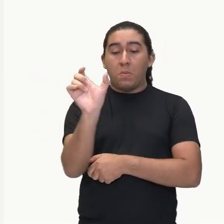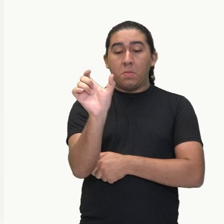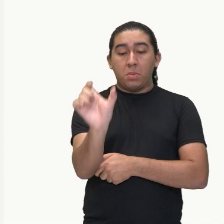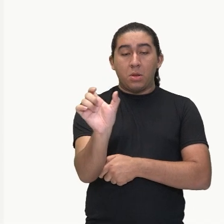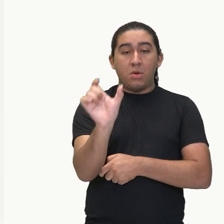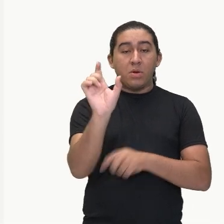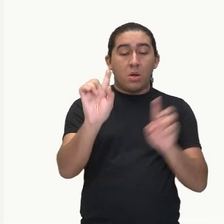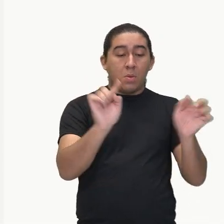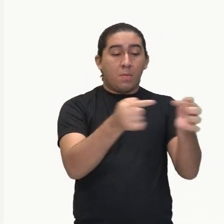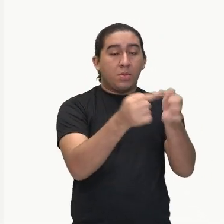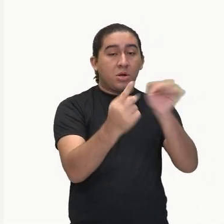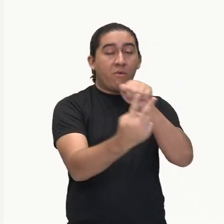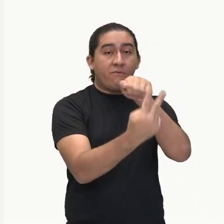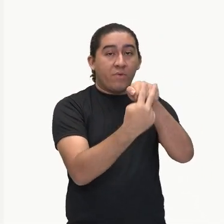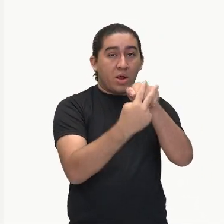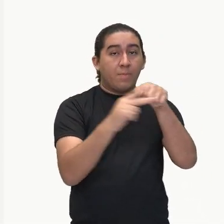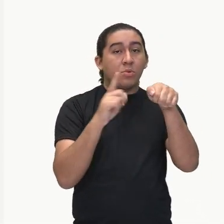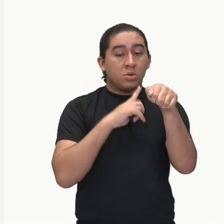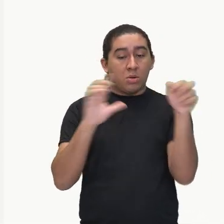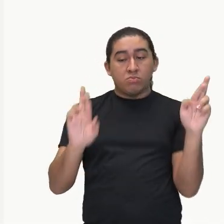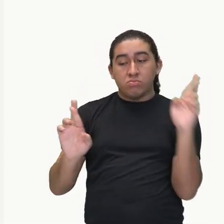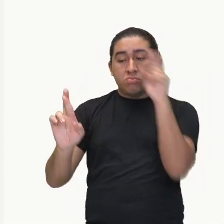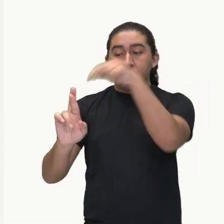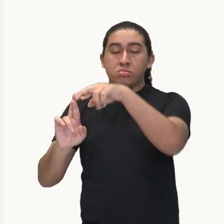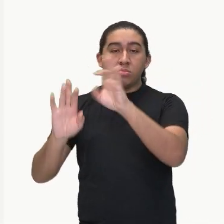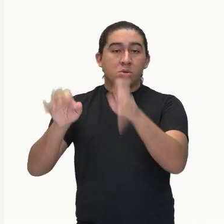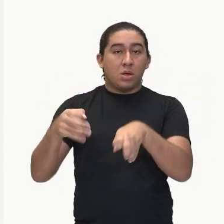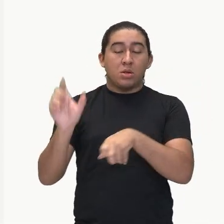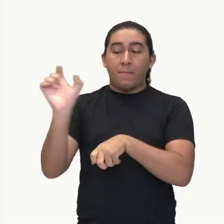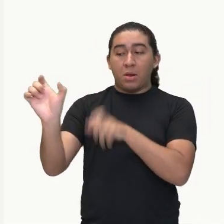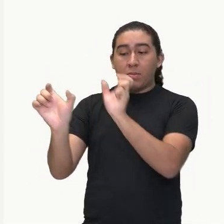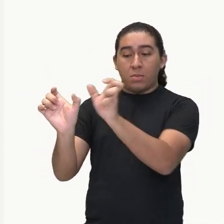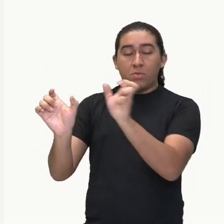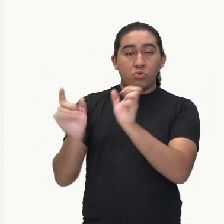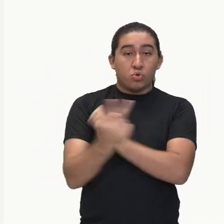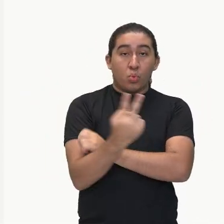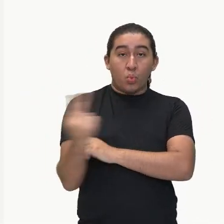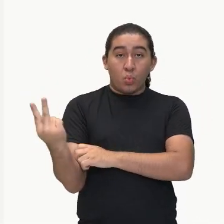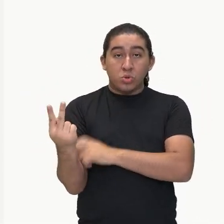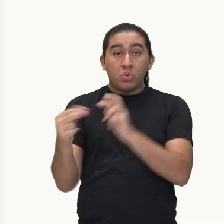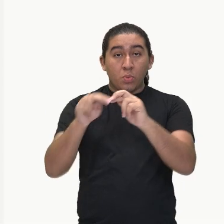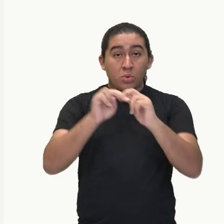plural, concordando com o sujeito aqui, que é